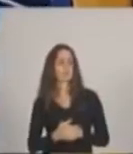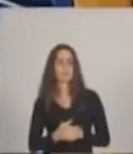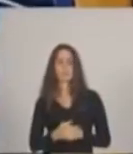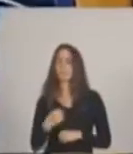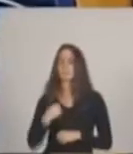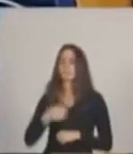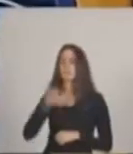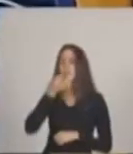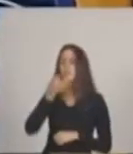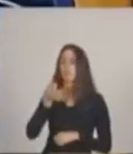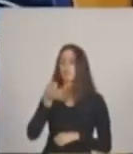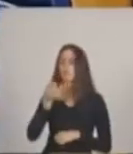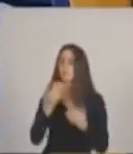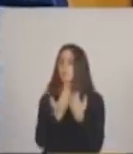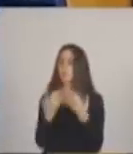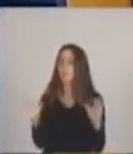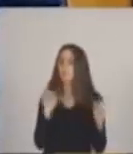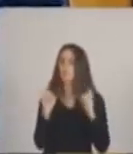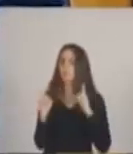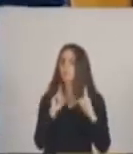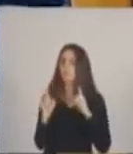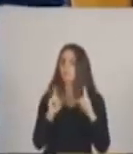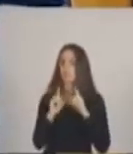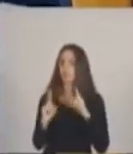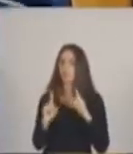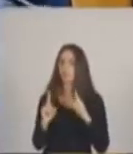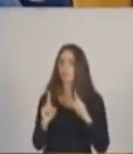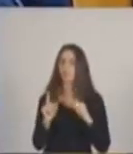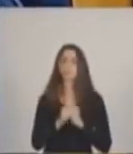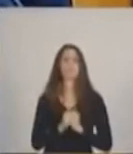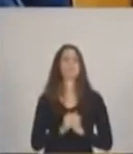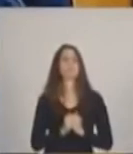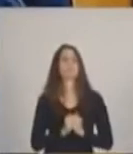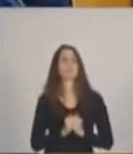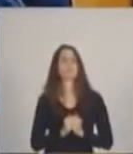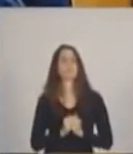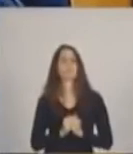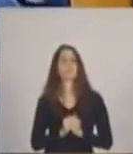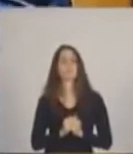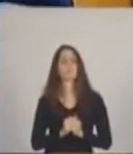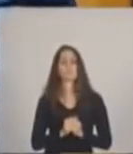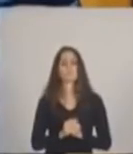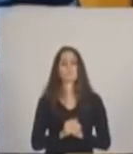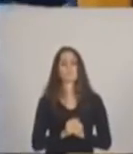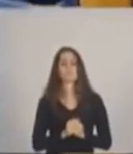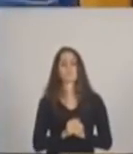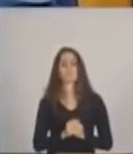ordem. Agora ele não abriu discussão ainda. Presidente, pela ordem também. Ok, então, deputado Vandinho.